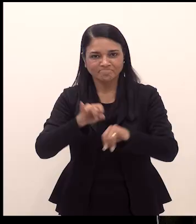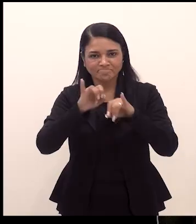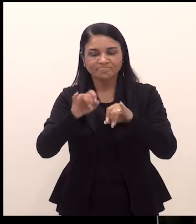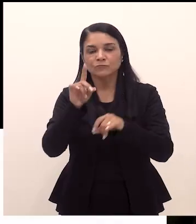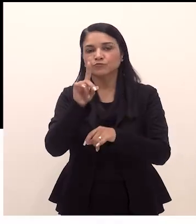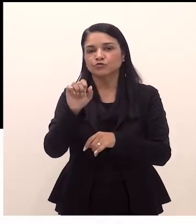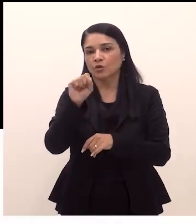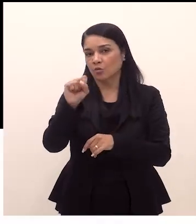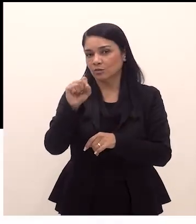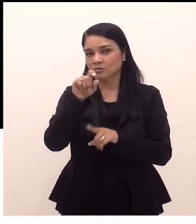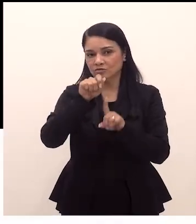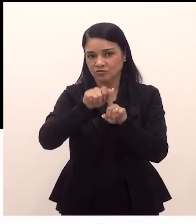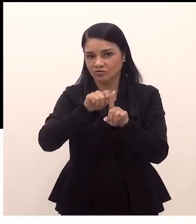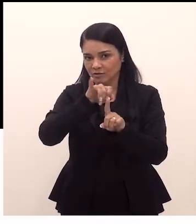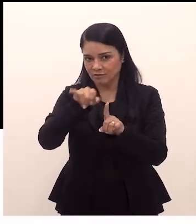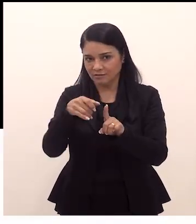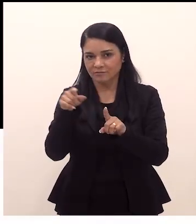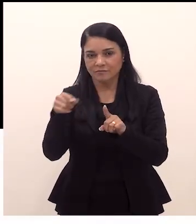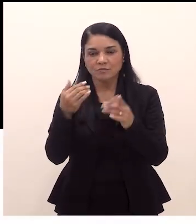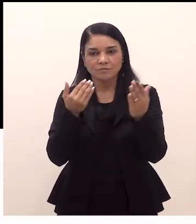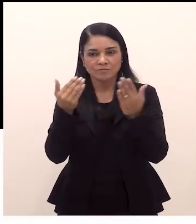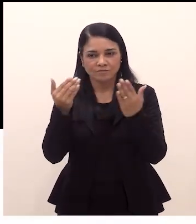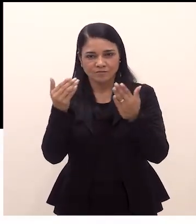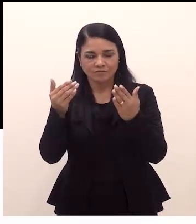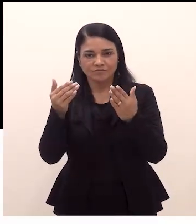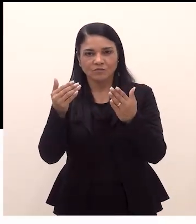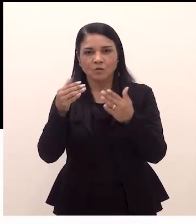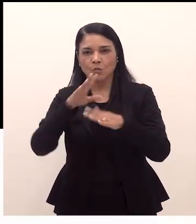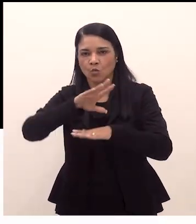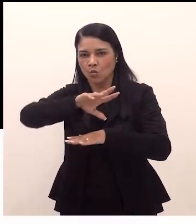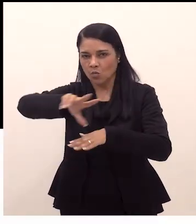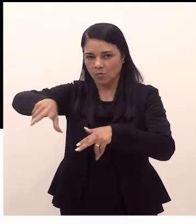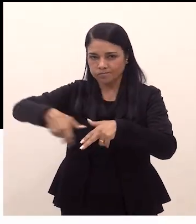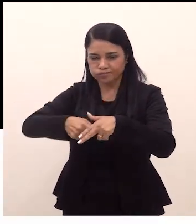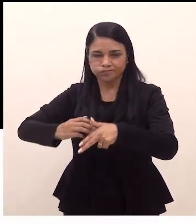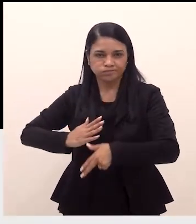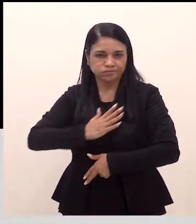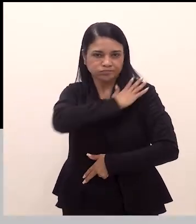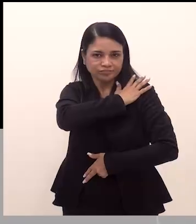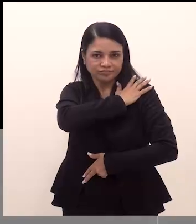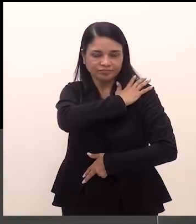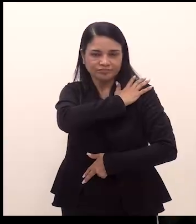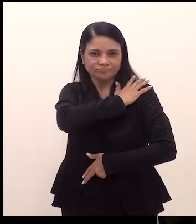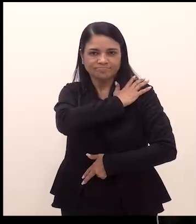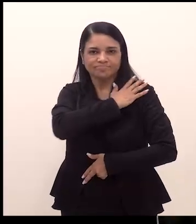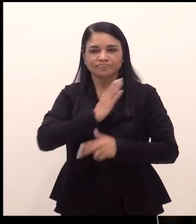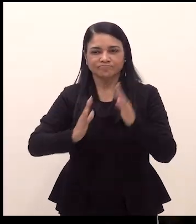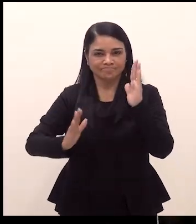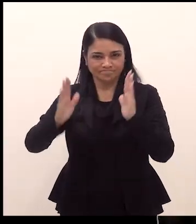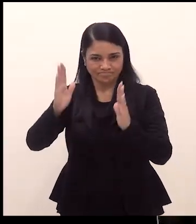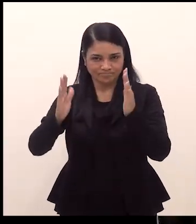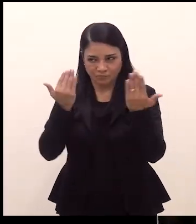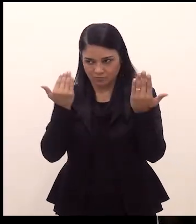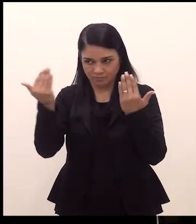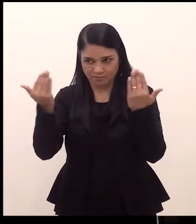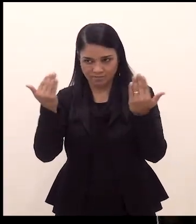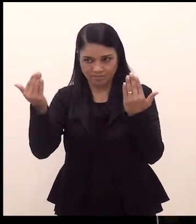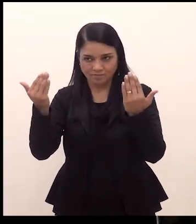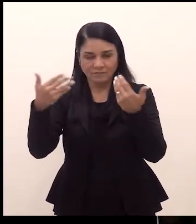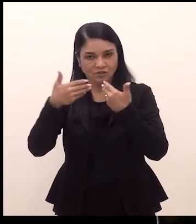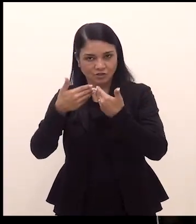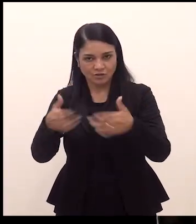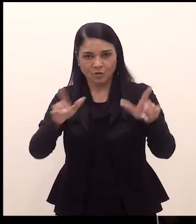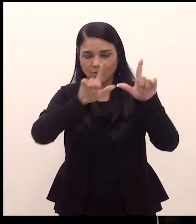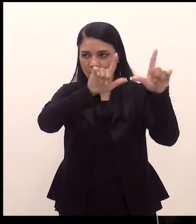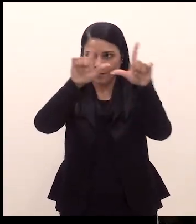mídias sociais durante o 8 de janeiro. Se a gente for fazer um paralelo com o golpe de Estado, 64, a ditadura militar que foi instalada ali